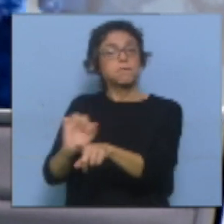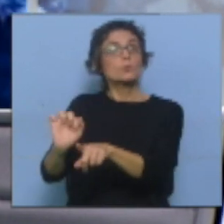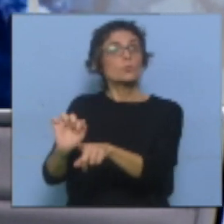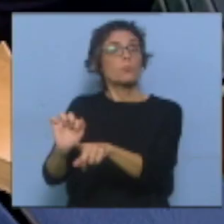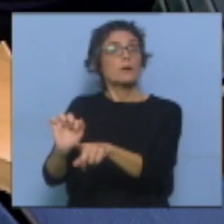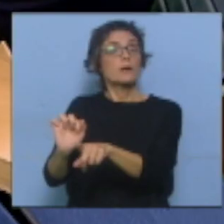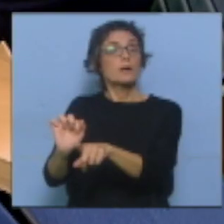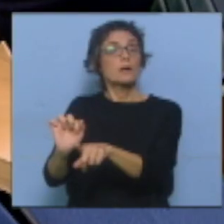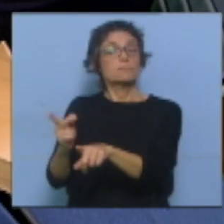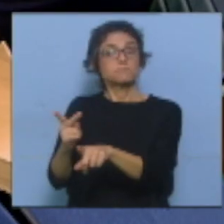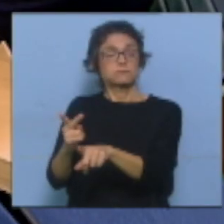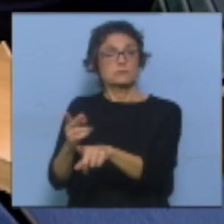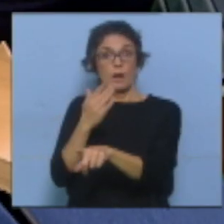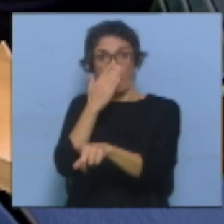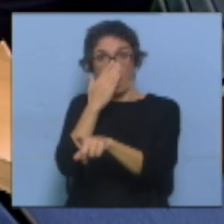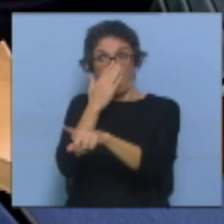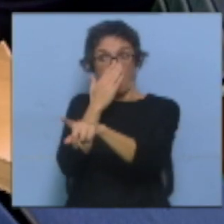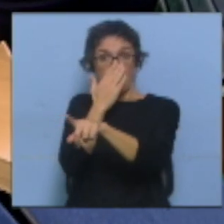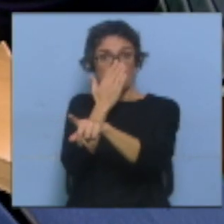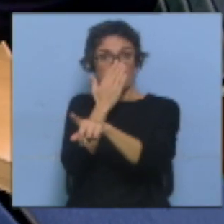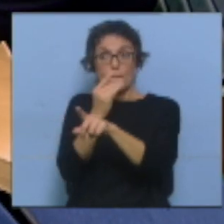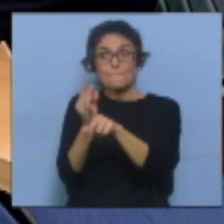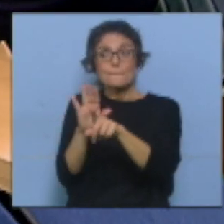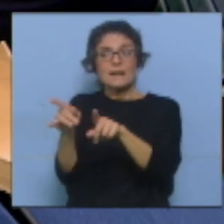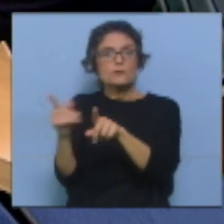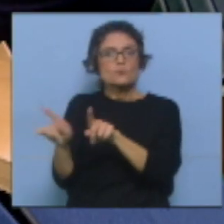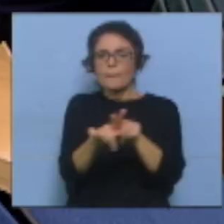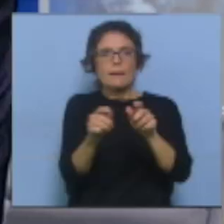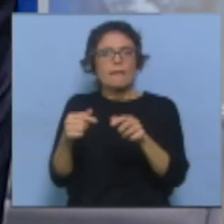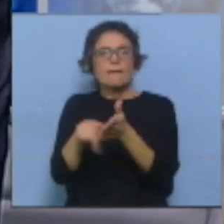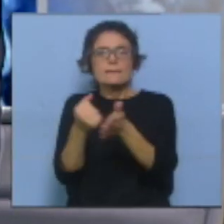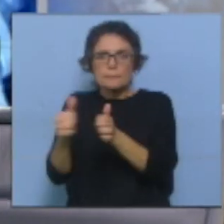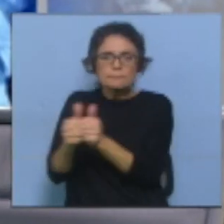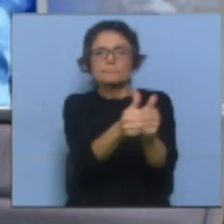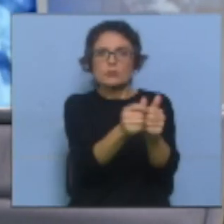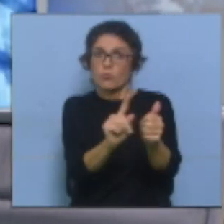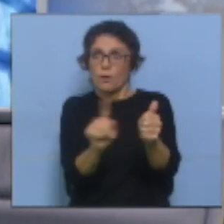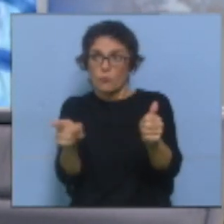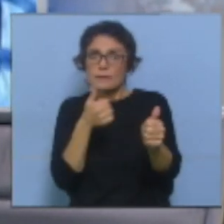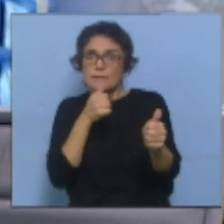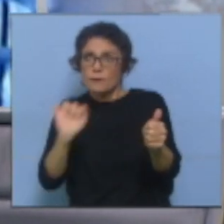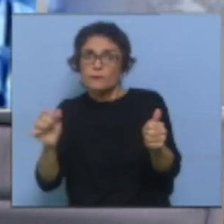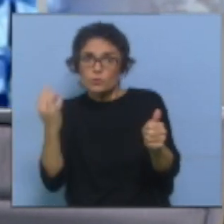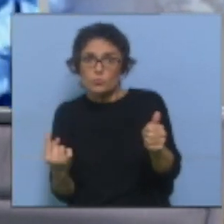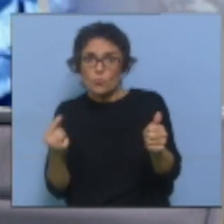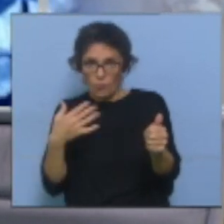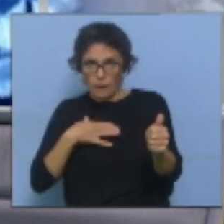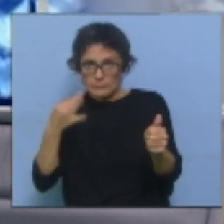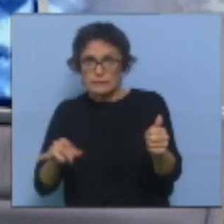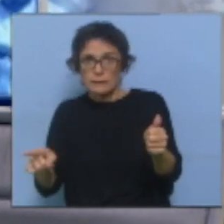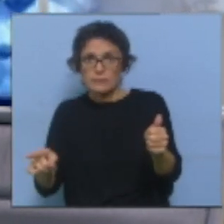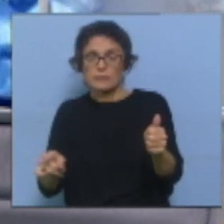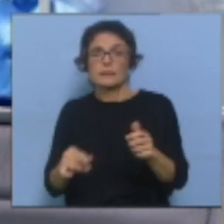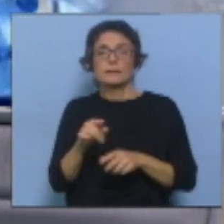ano, aliás, do 10º áreas curso de diferentes. áreas Áreas diferentes. diferentes. Portanto, era não ir atrás do irmão. E é marcante também que